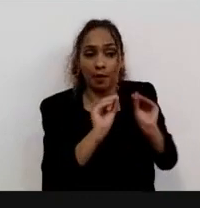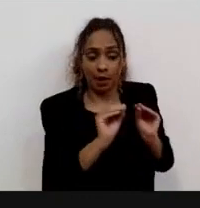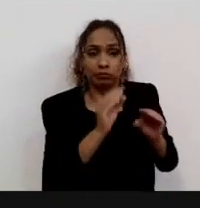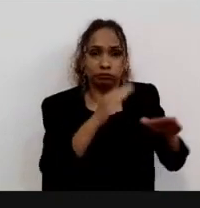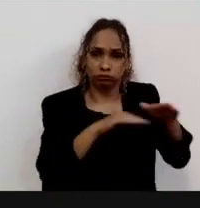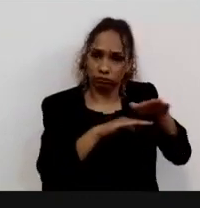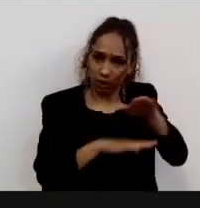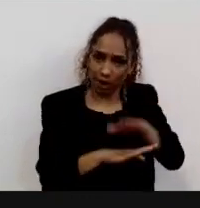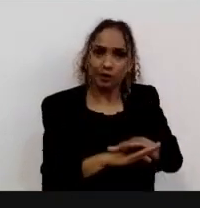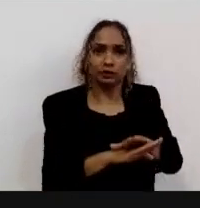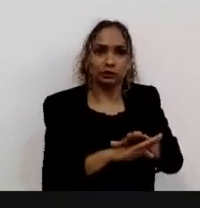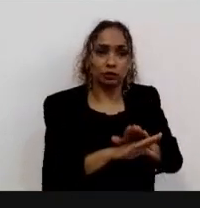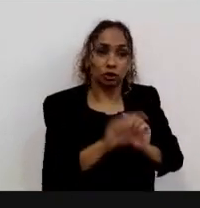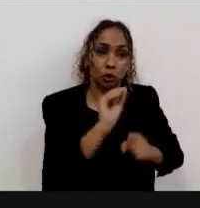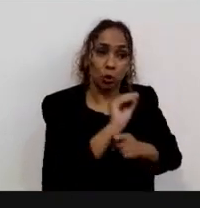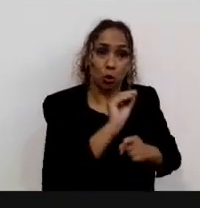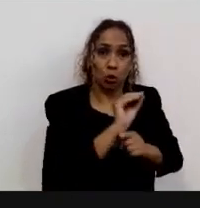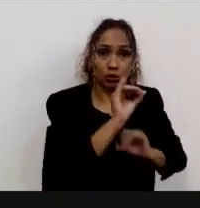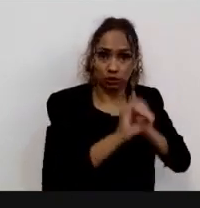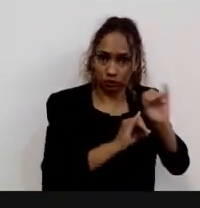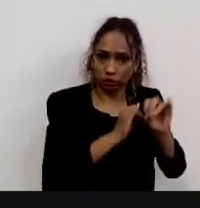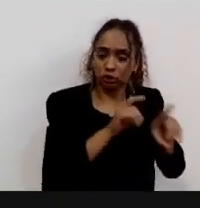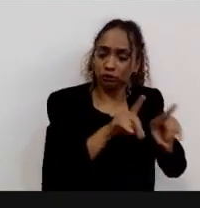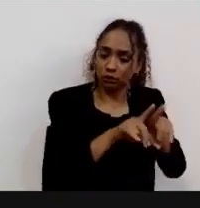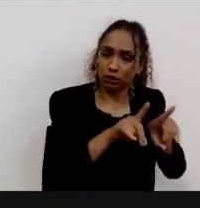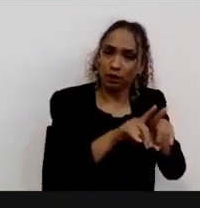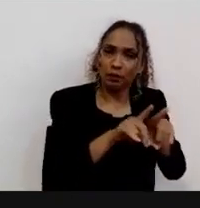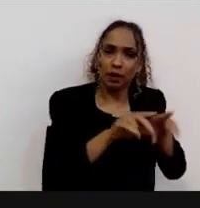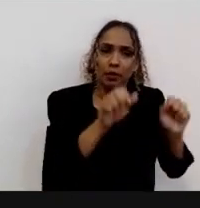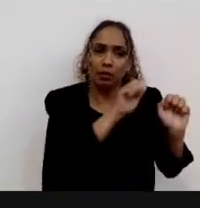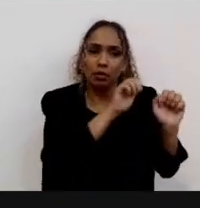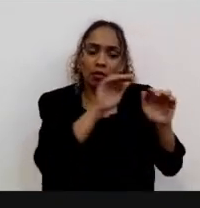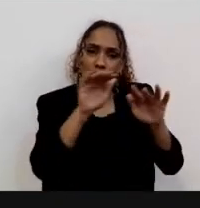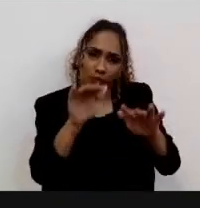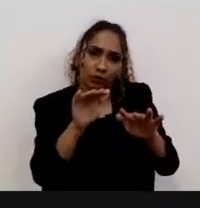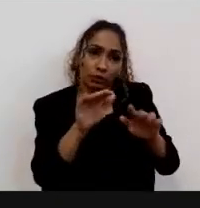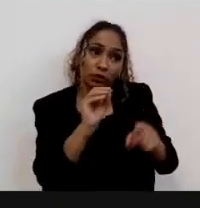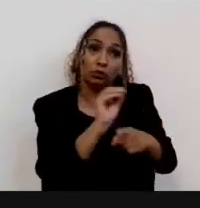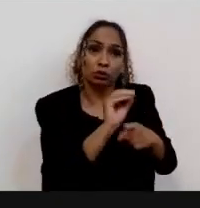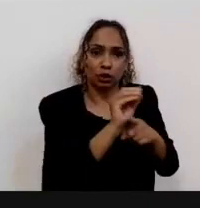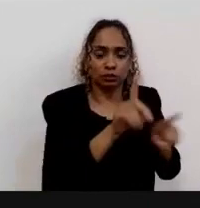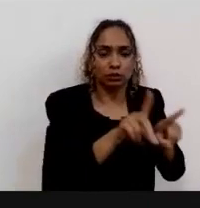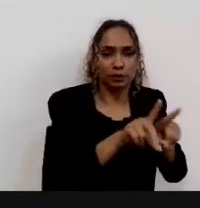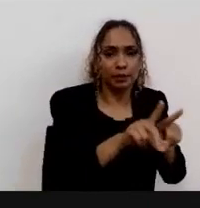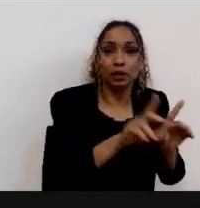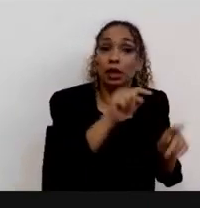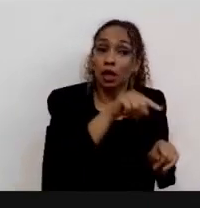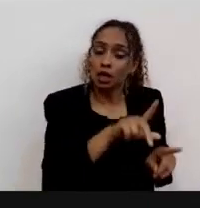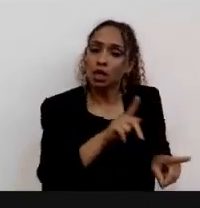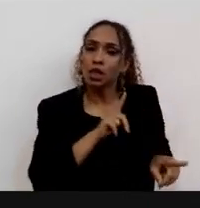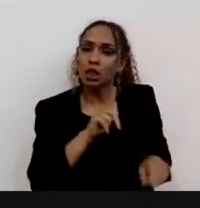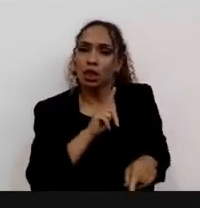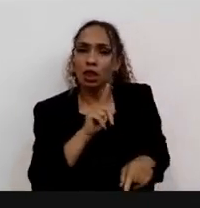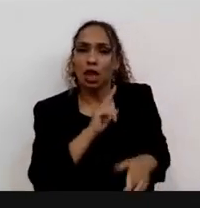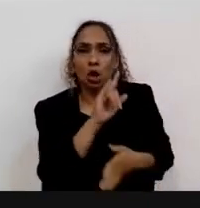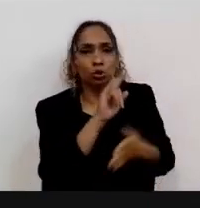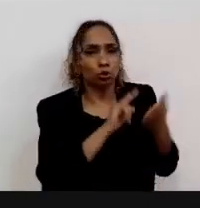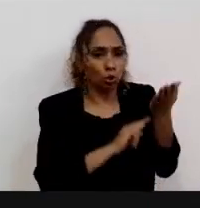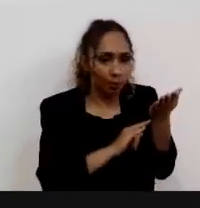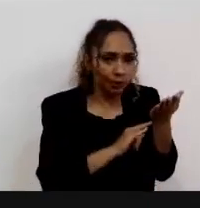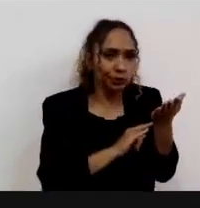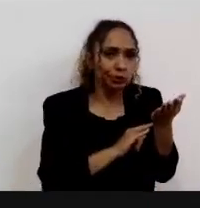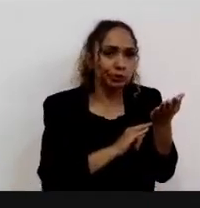e de preservação digital também, né? Tem o repositório para publicação e para preservação. E eles contêm